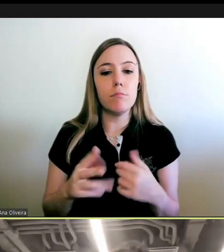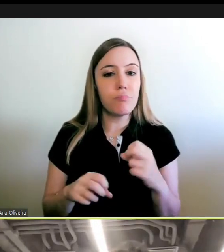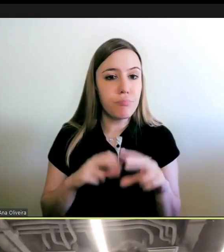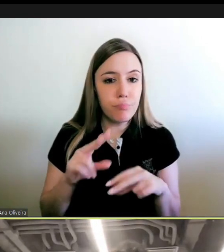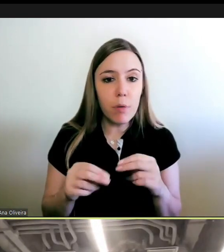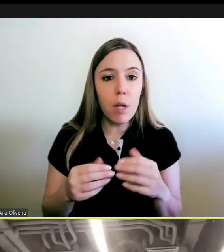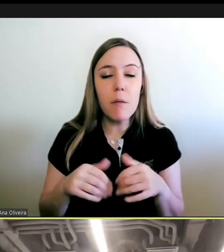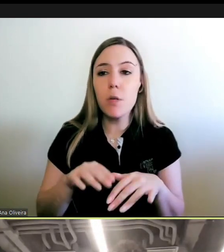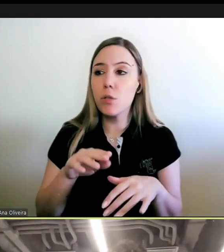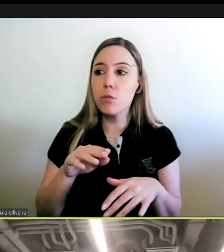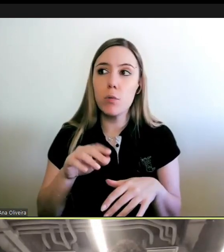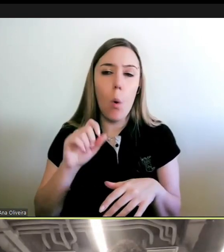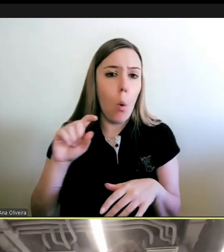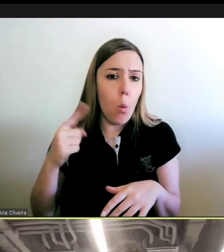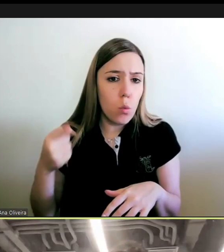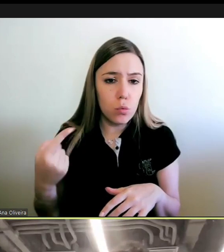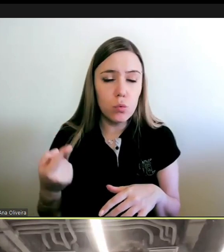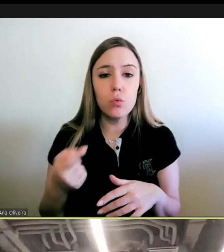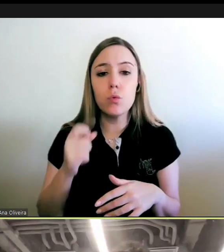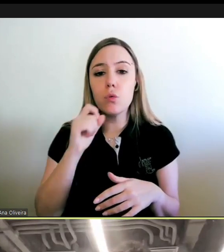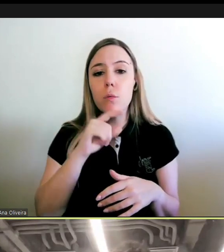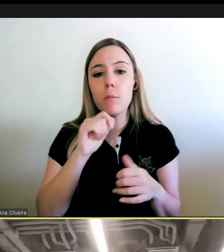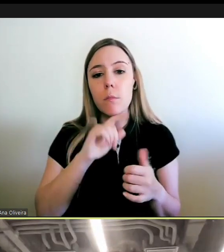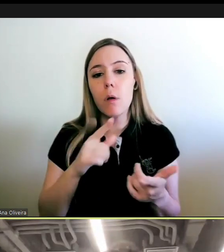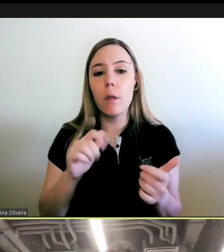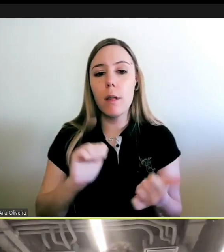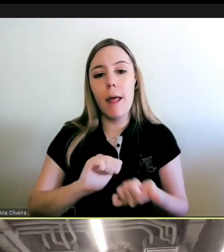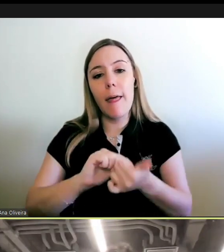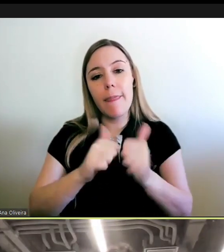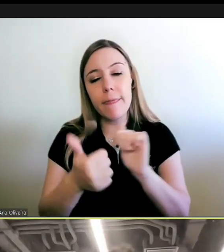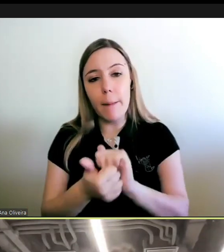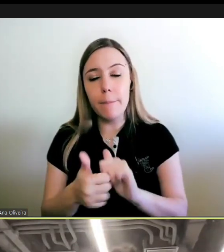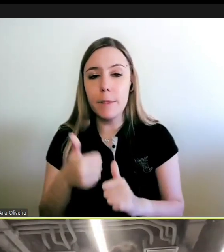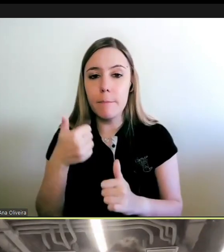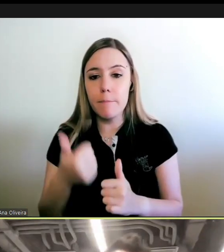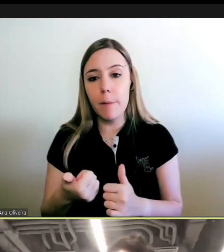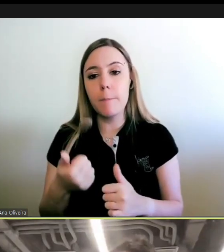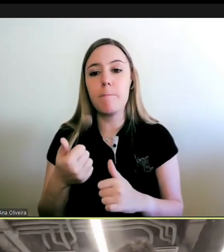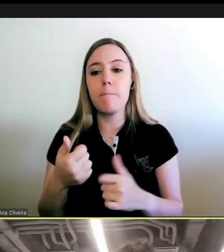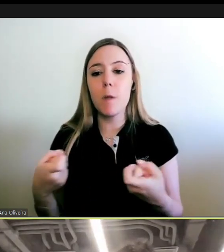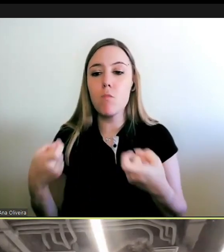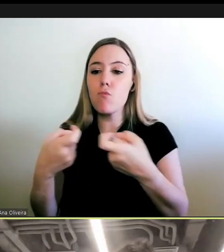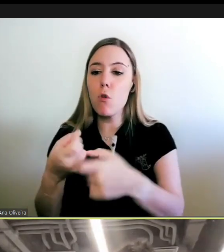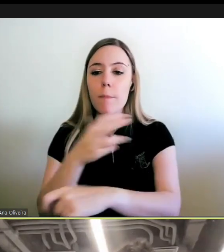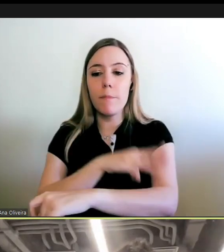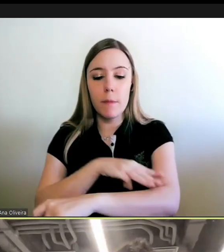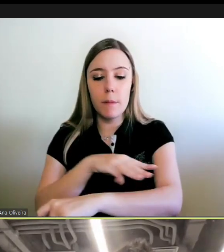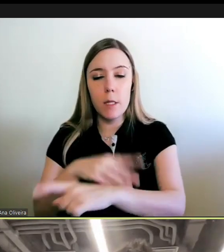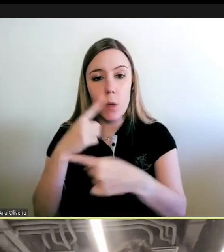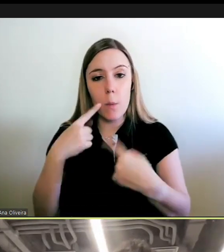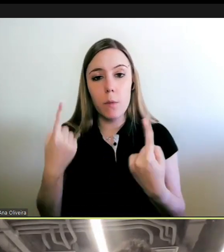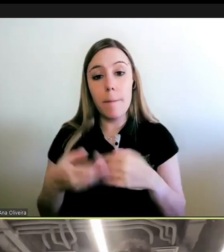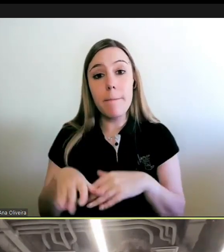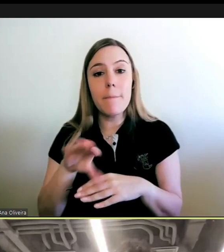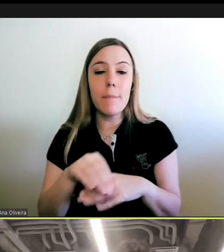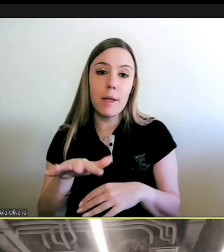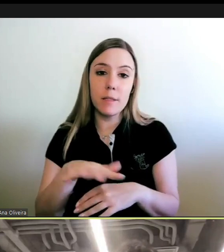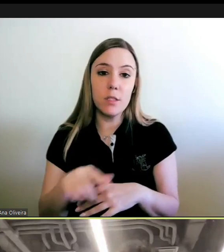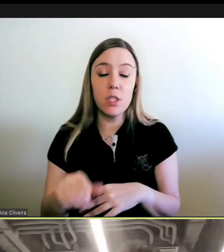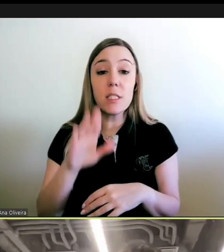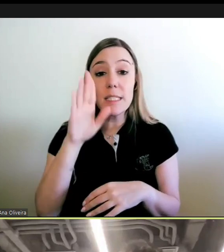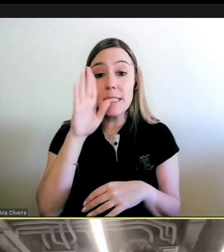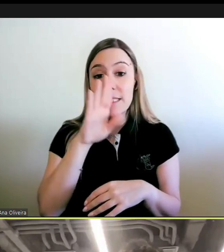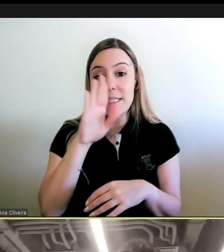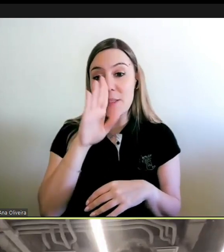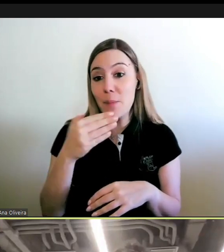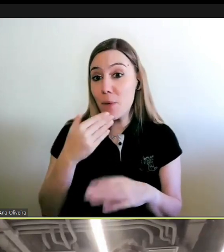ser adaptados com boas práticas na administração pública. E acrescentava-lhe esta dimensão se não for